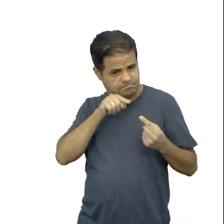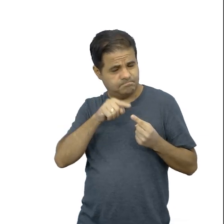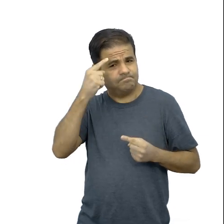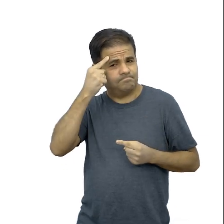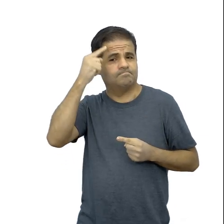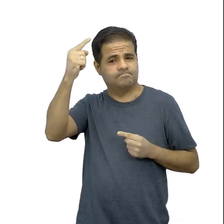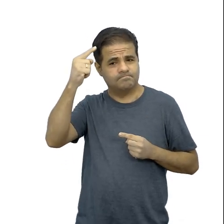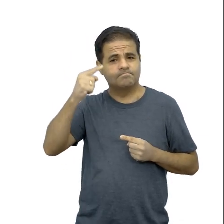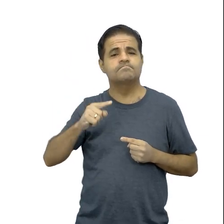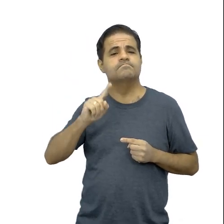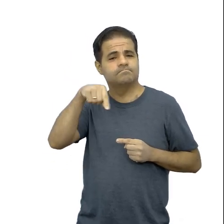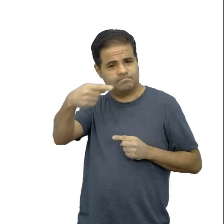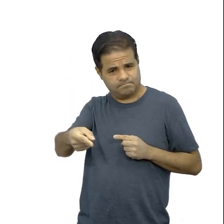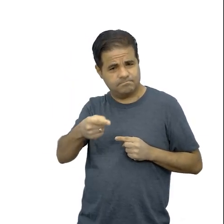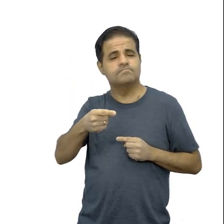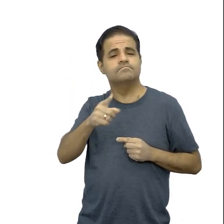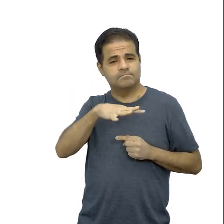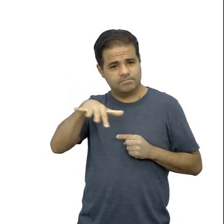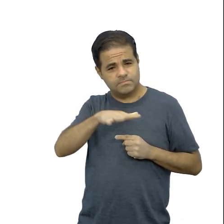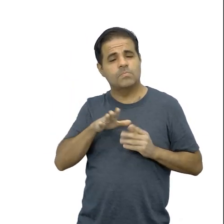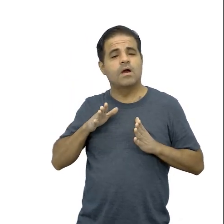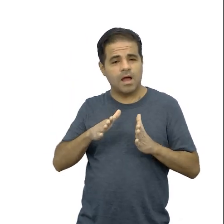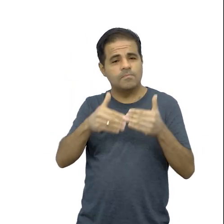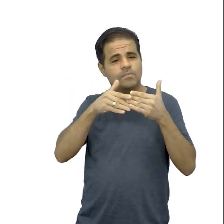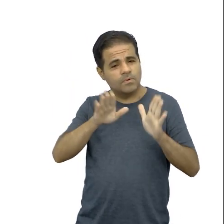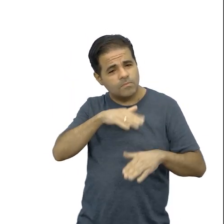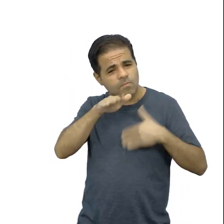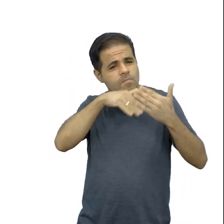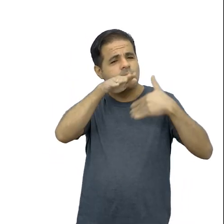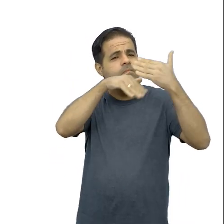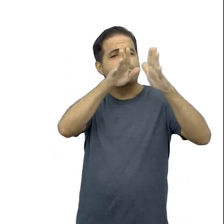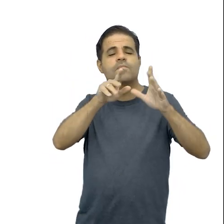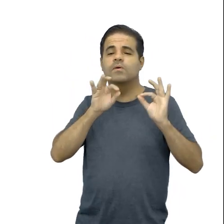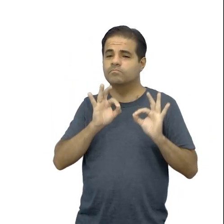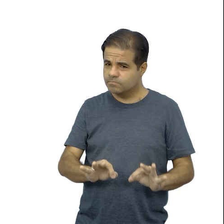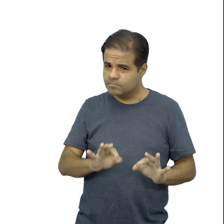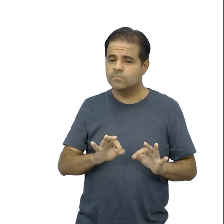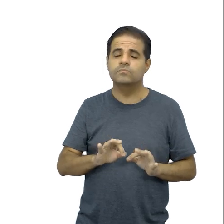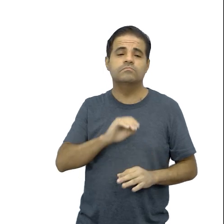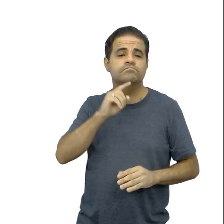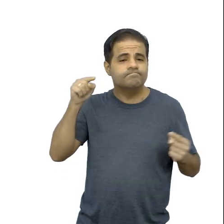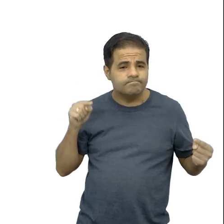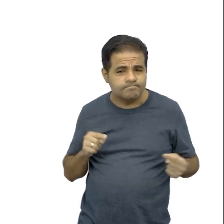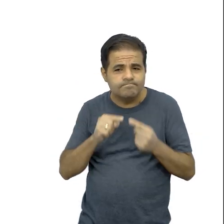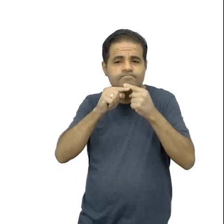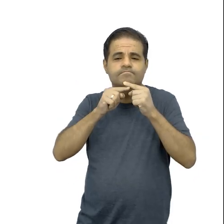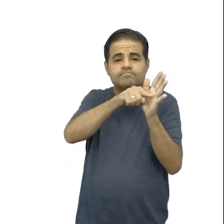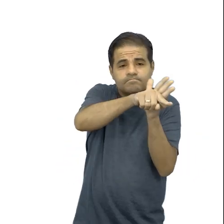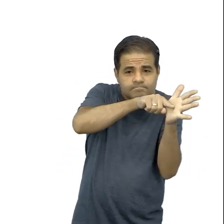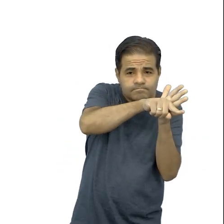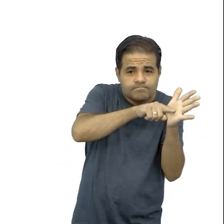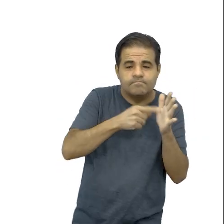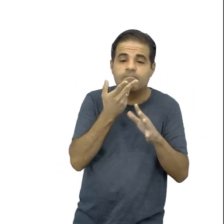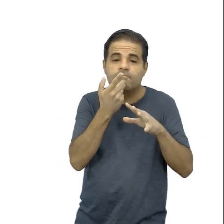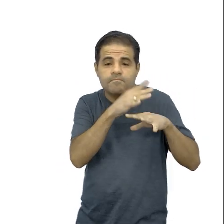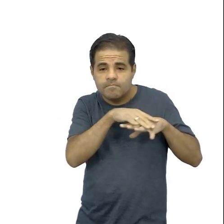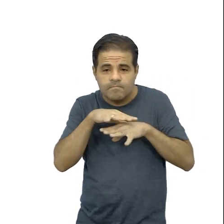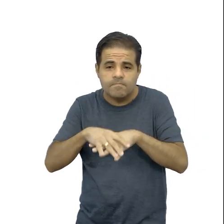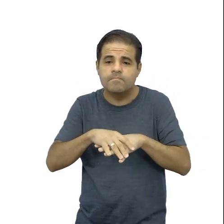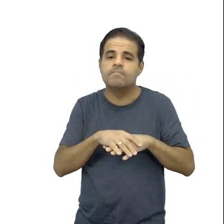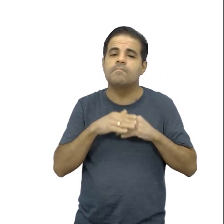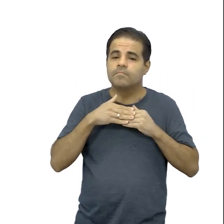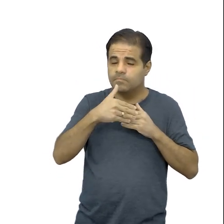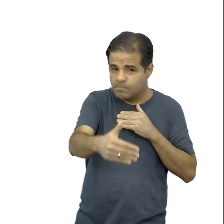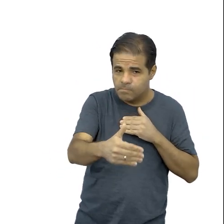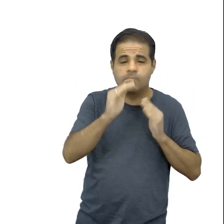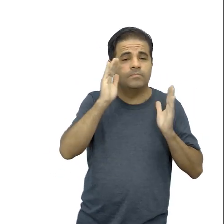ideia é que a gente encontre caminhos aí para o desenvolvimento, né, dos fundamentos da investigação matemática, tá certo? Já